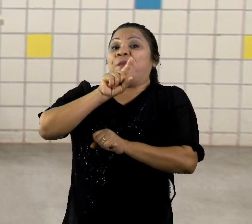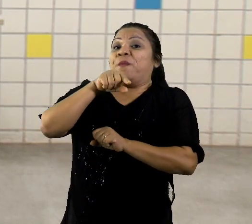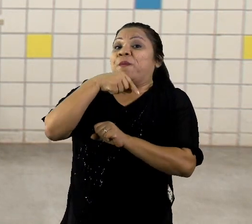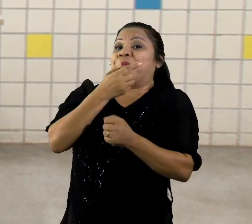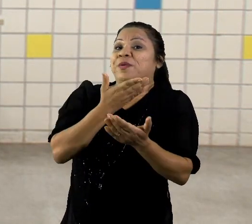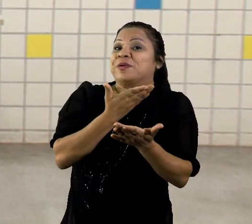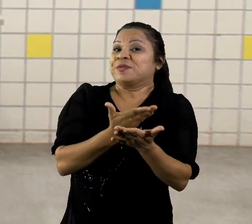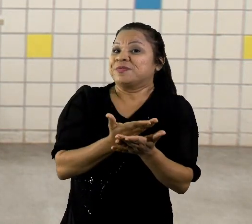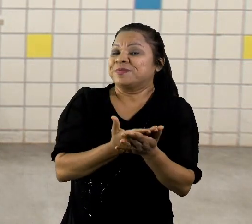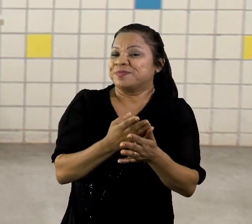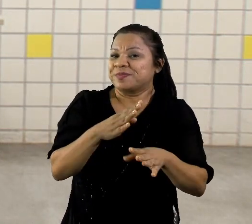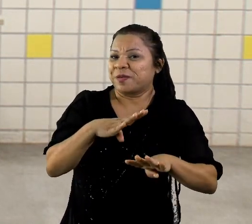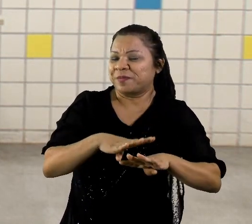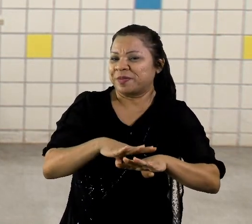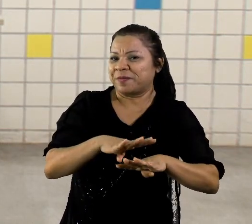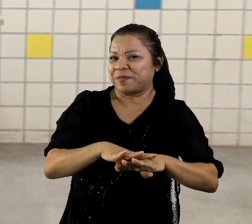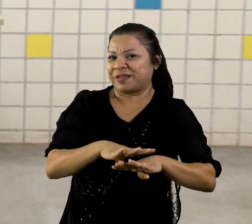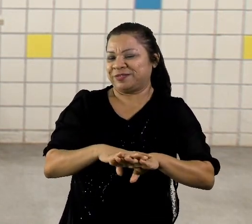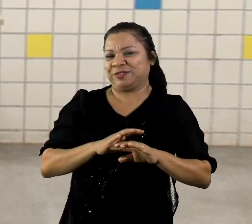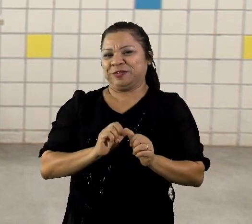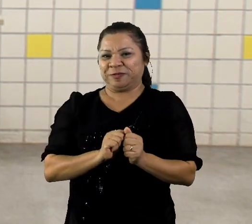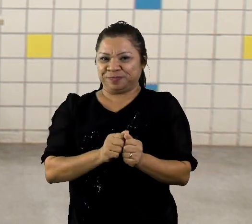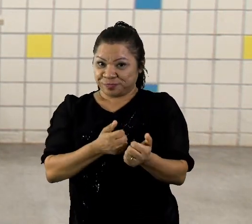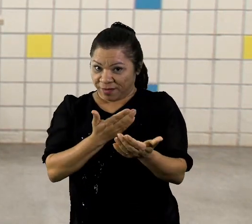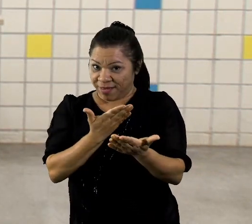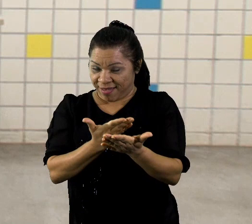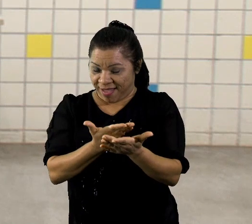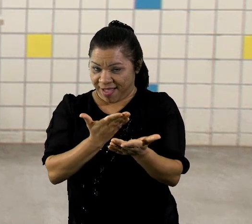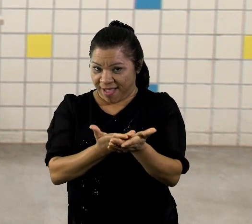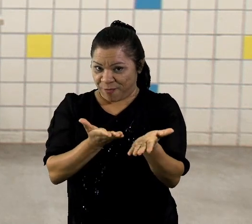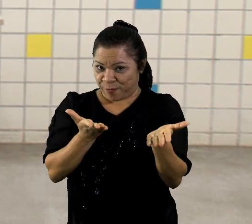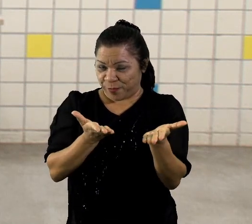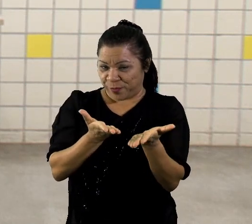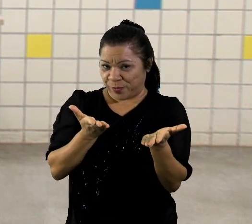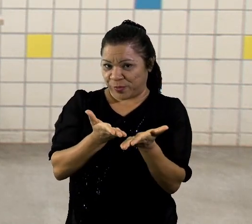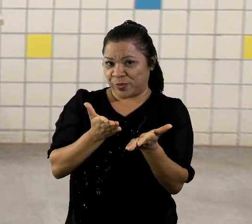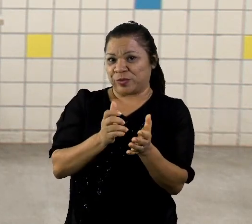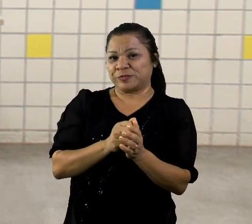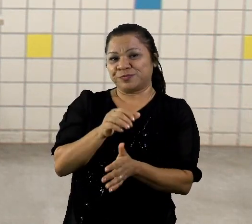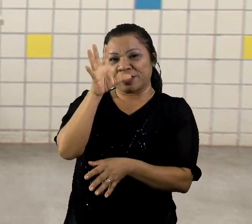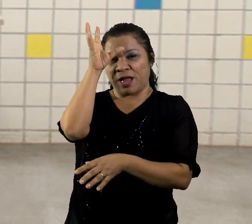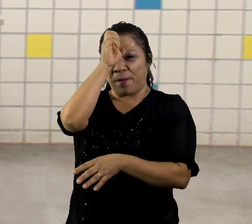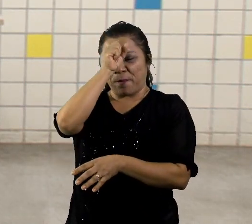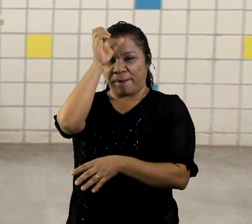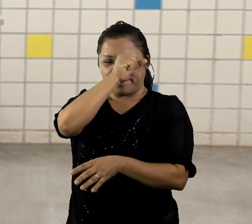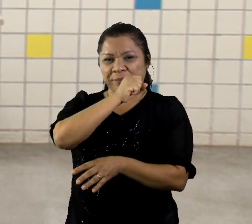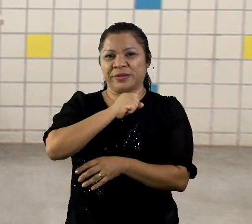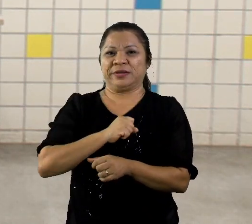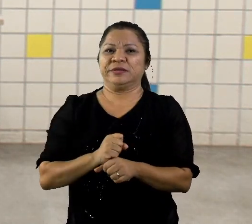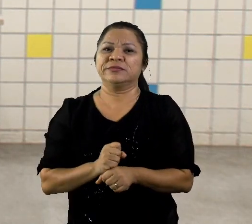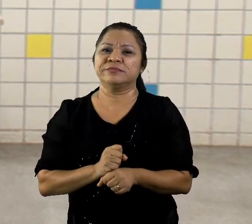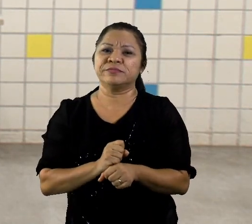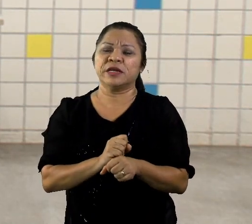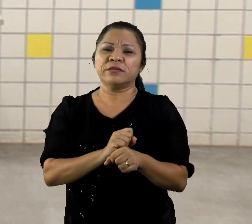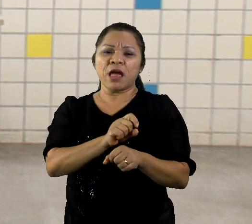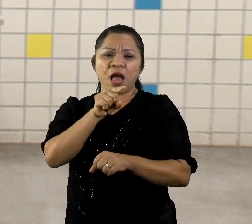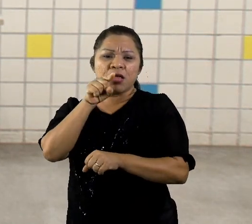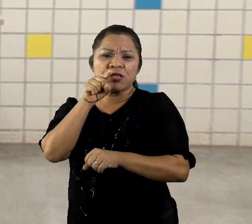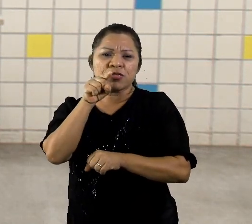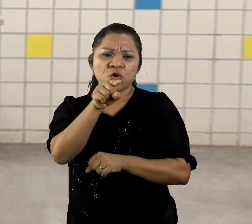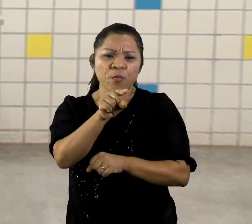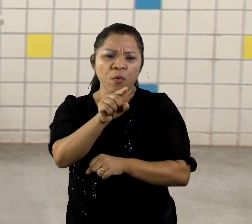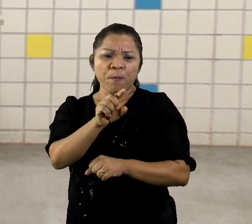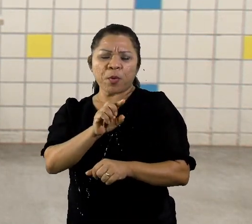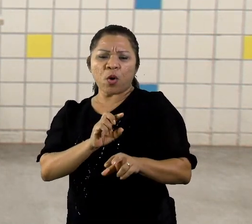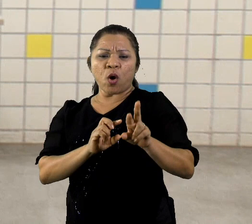de matemática. E para a nossa aula de hoje, vamos aprender sobre ponto de referência. E você aí em